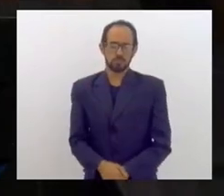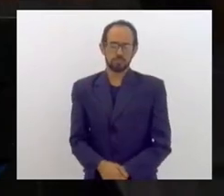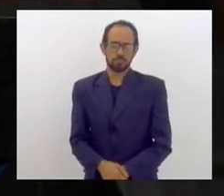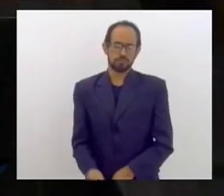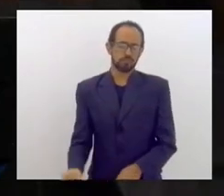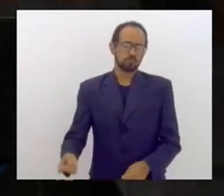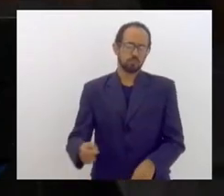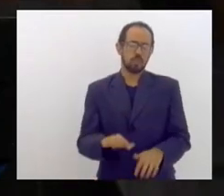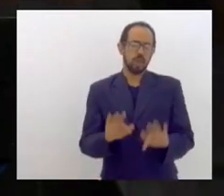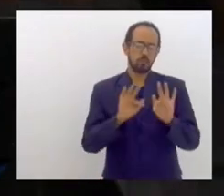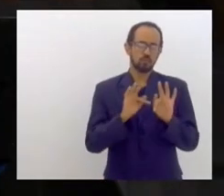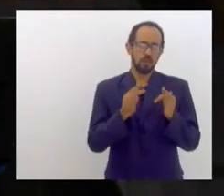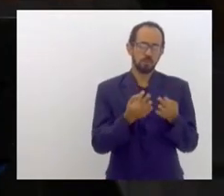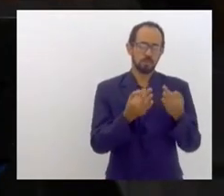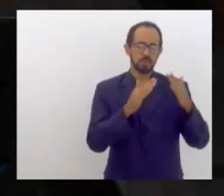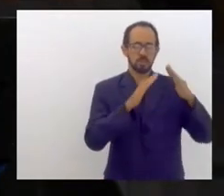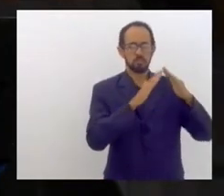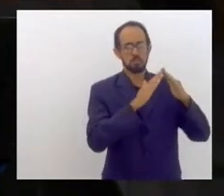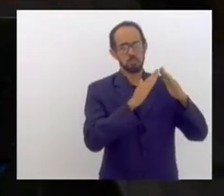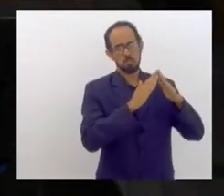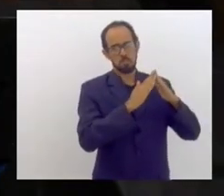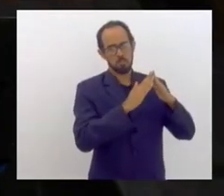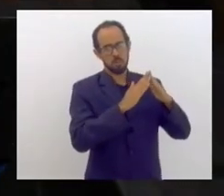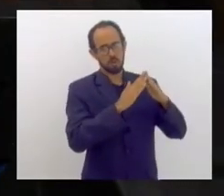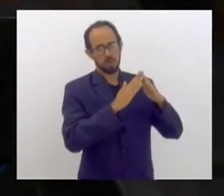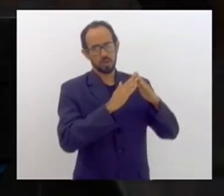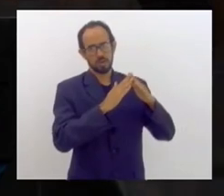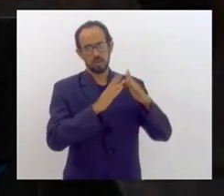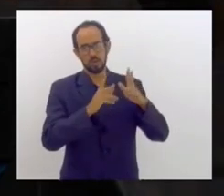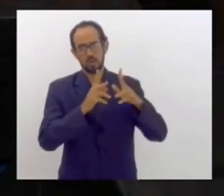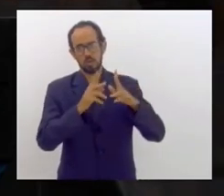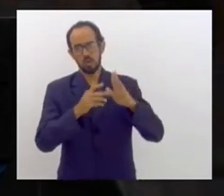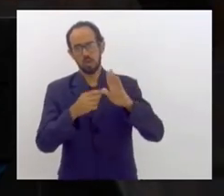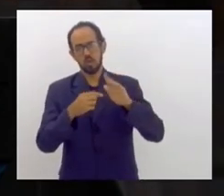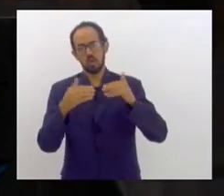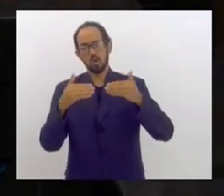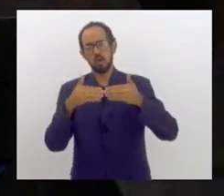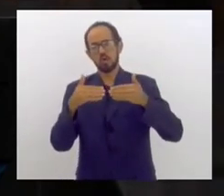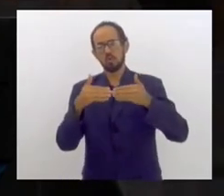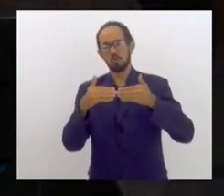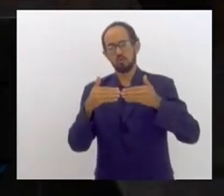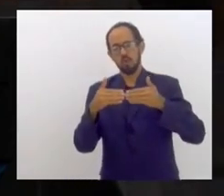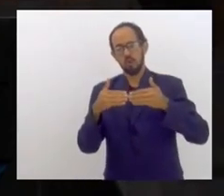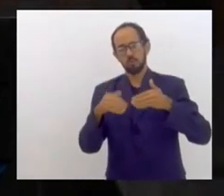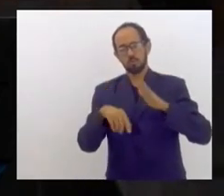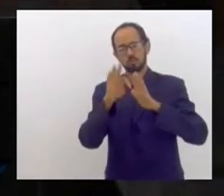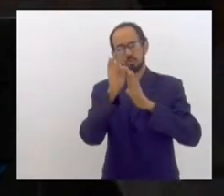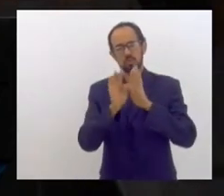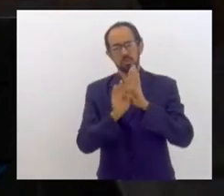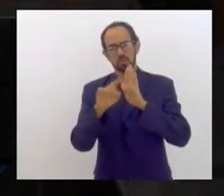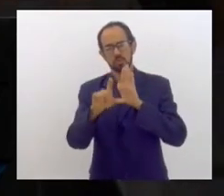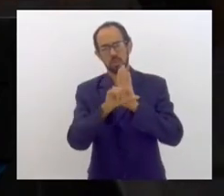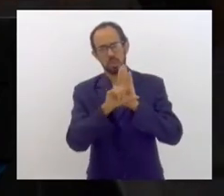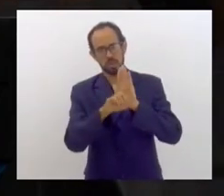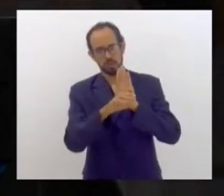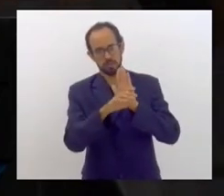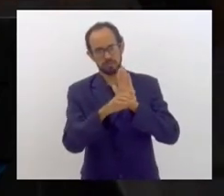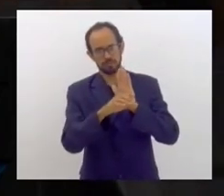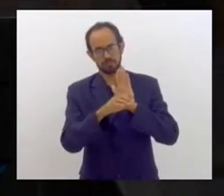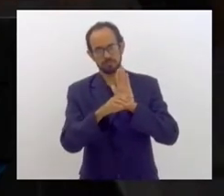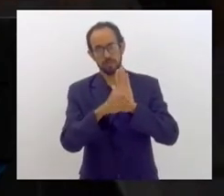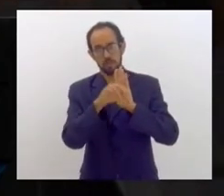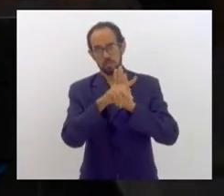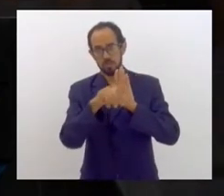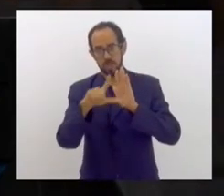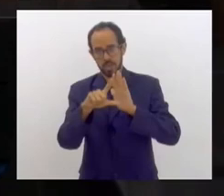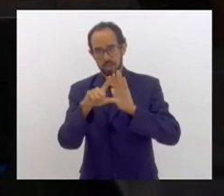seus municípios de residência na forma que menciona. O projeto de